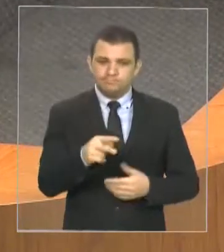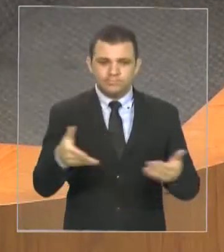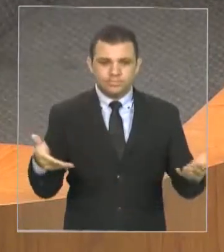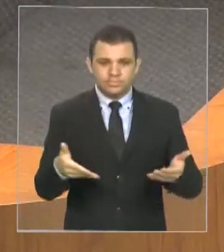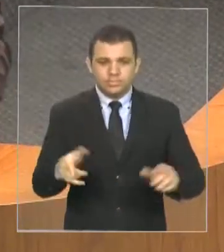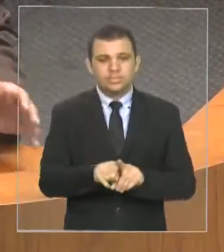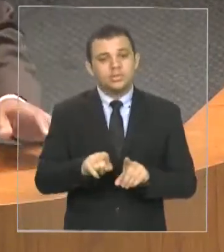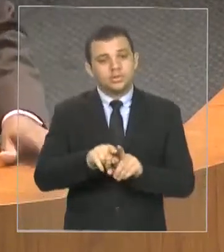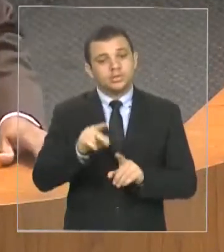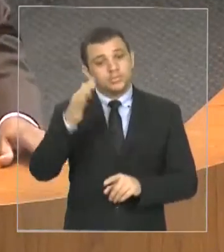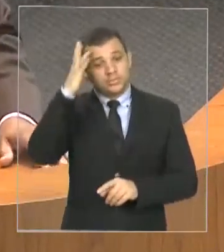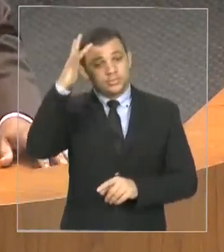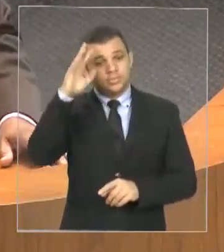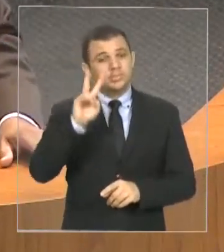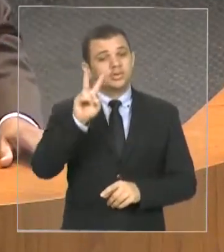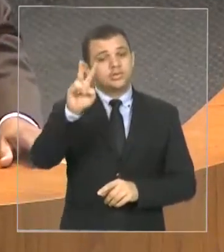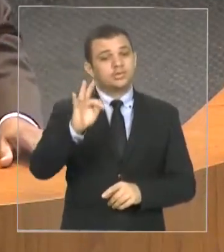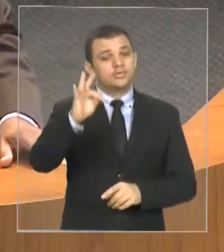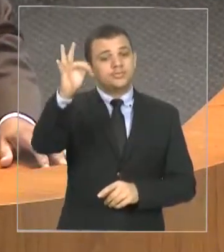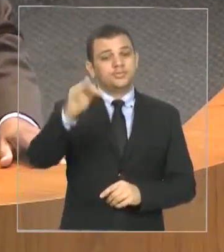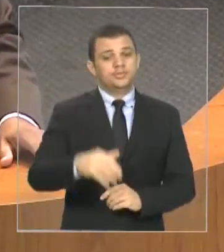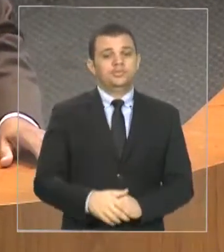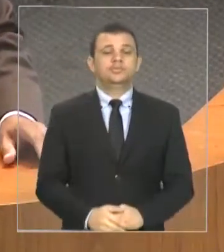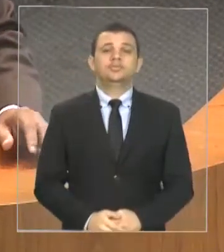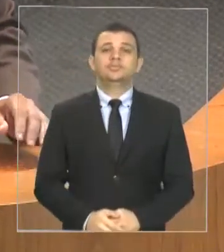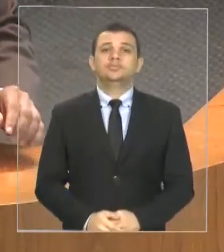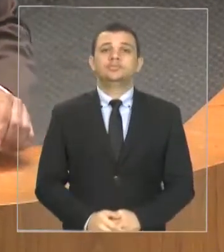presente e com olhar no futuro.